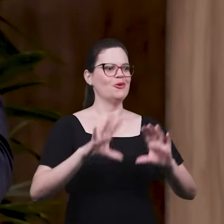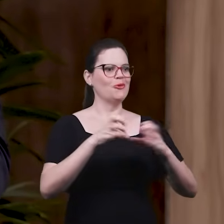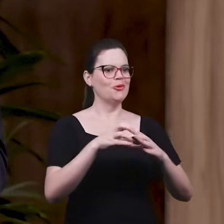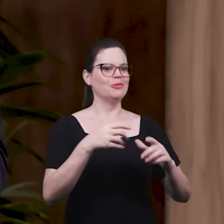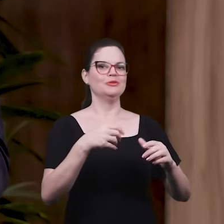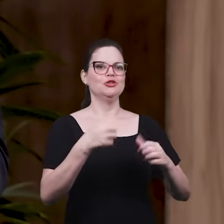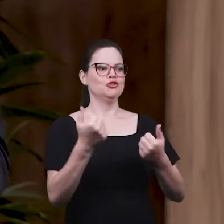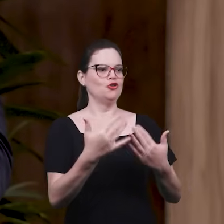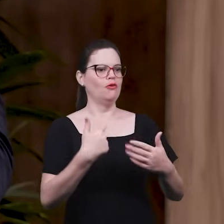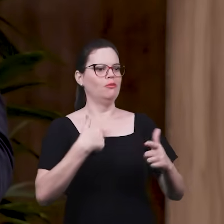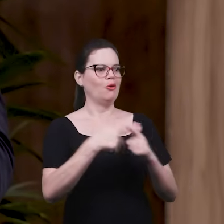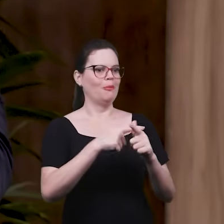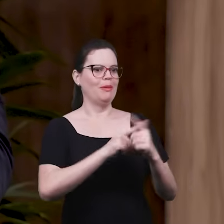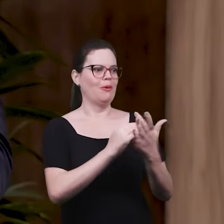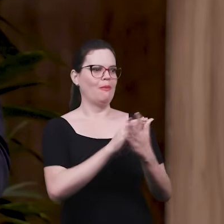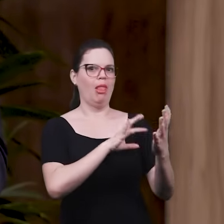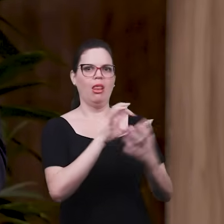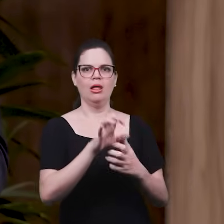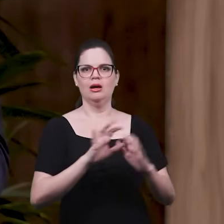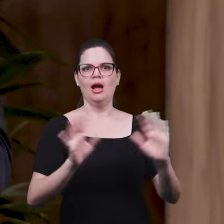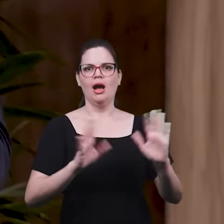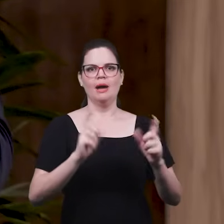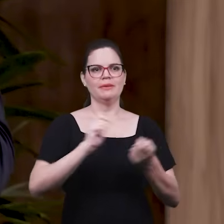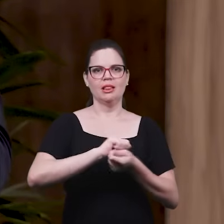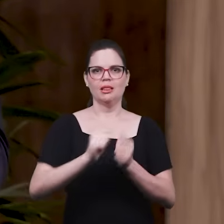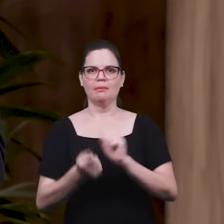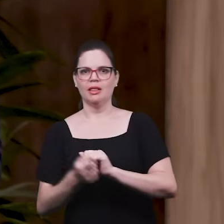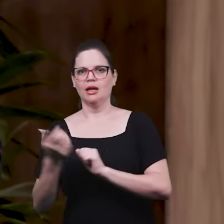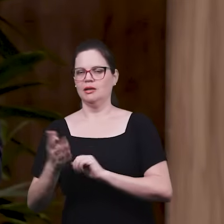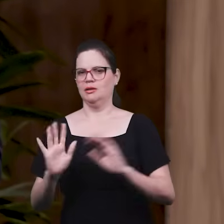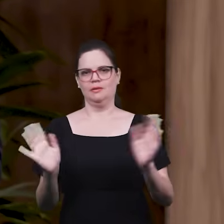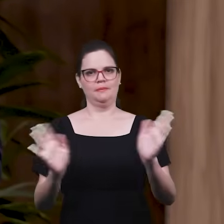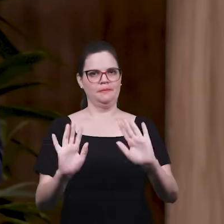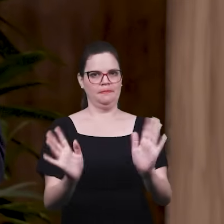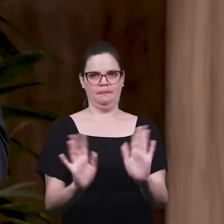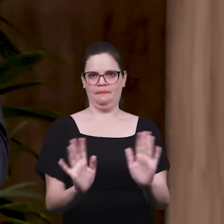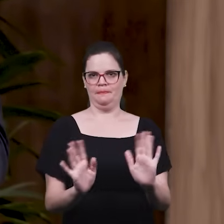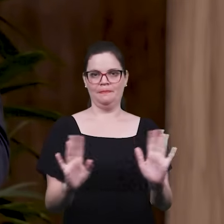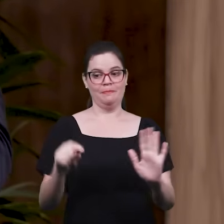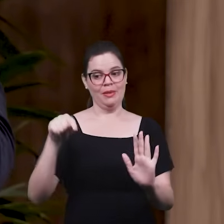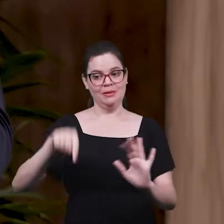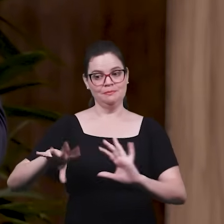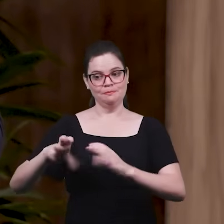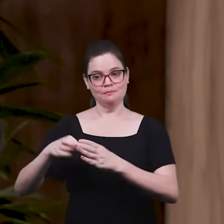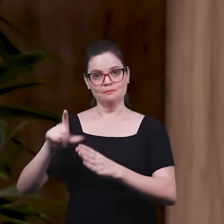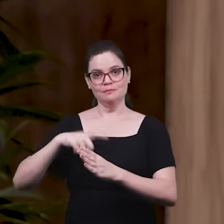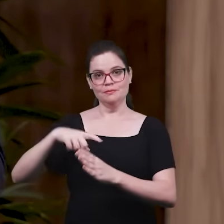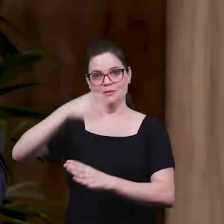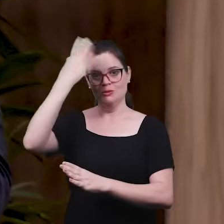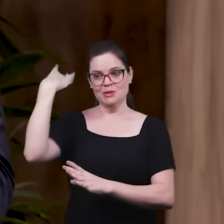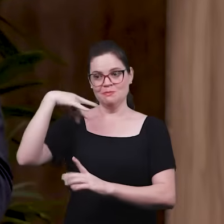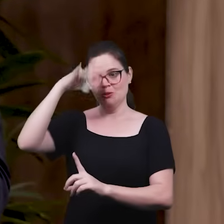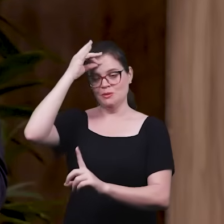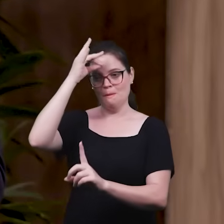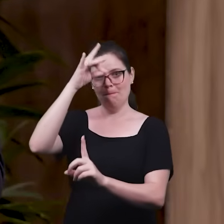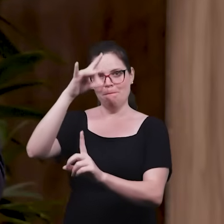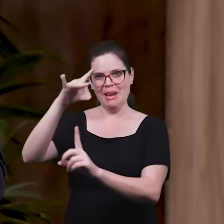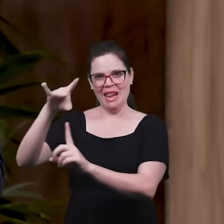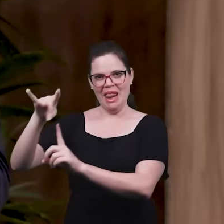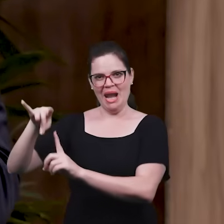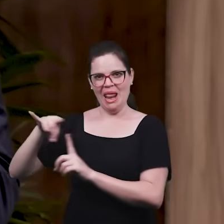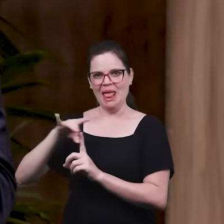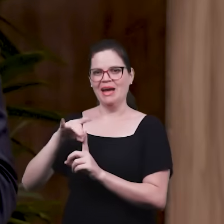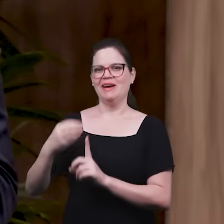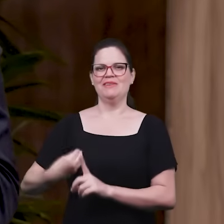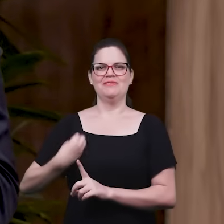mudar tudo para que a igreja se adapte ao jovem. Não, o jovem que é cheio do Espírito Santo, ele vive